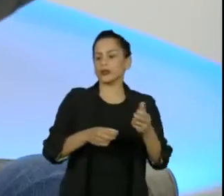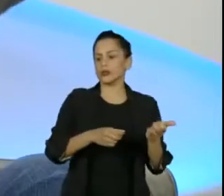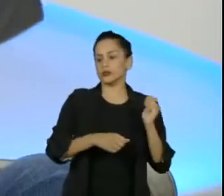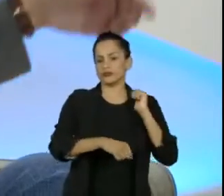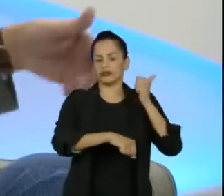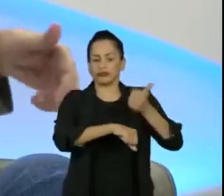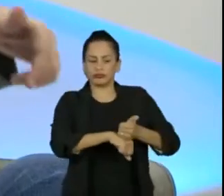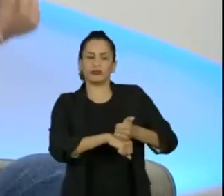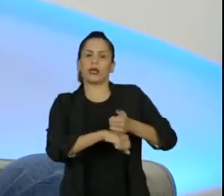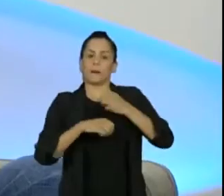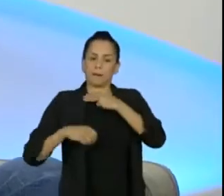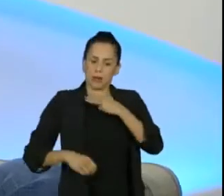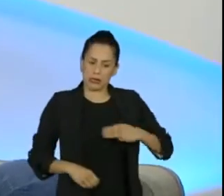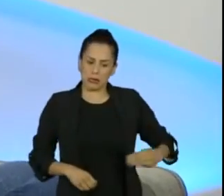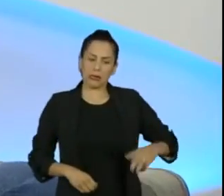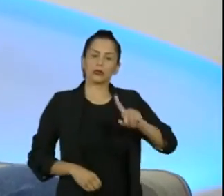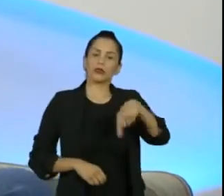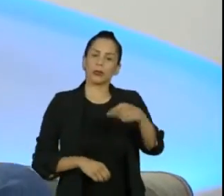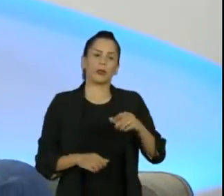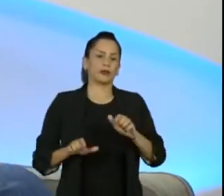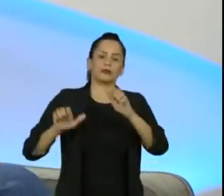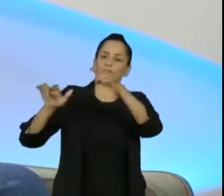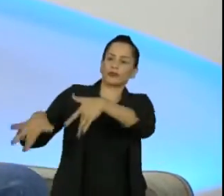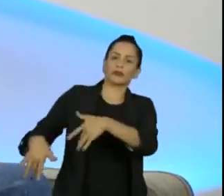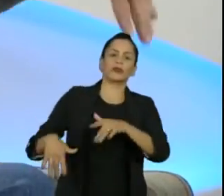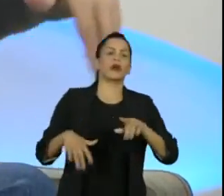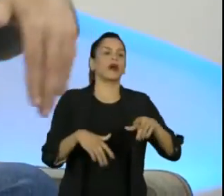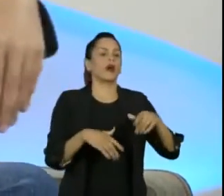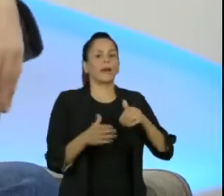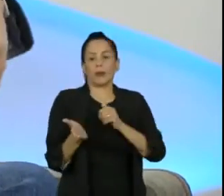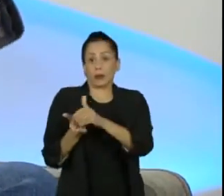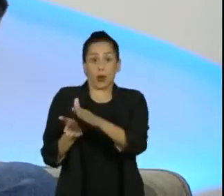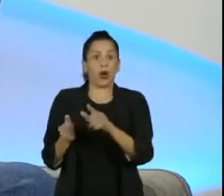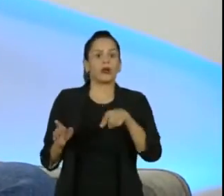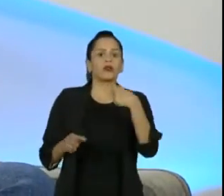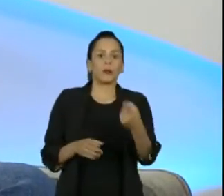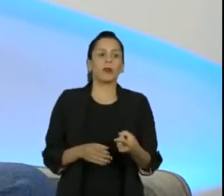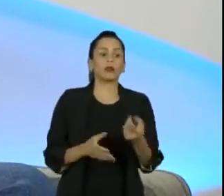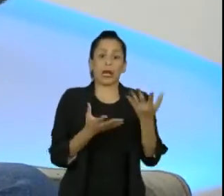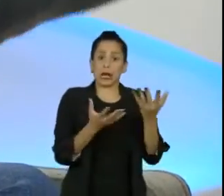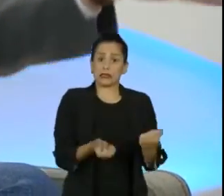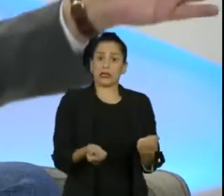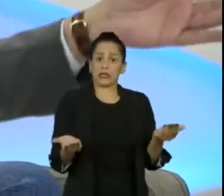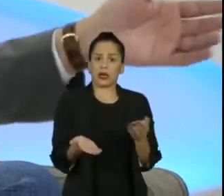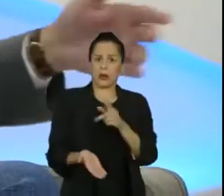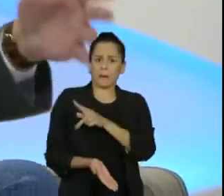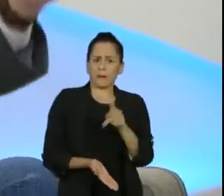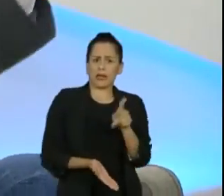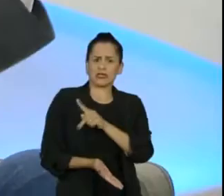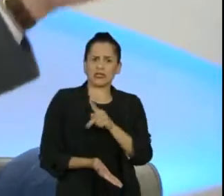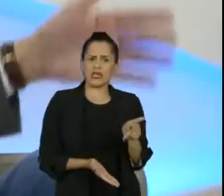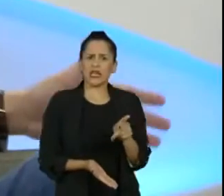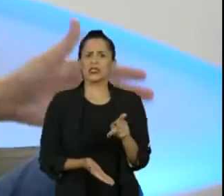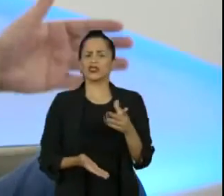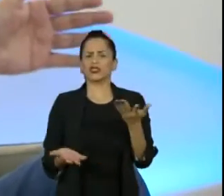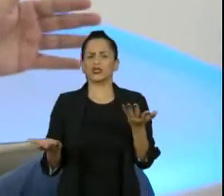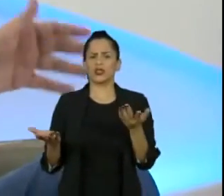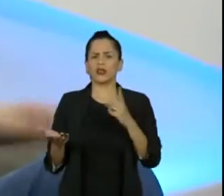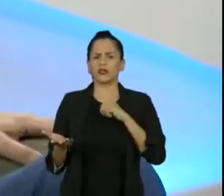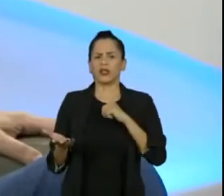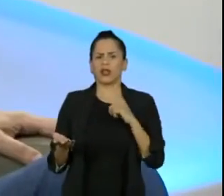até ele agora aceitar ser presidente de uma organização que está recuperando a Odebrecht. Então, é